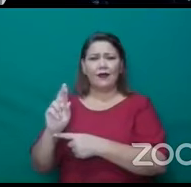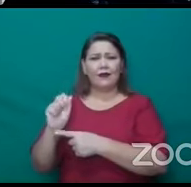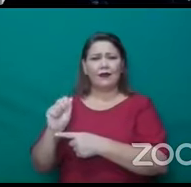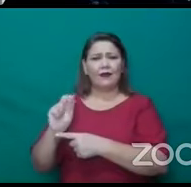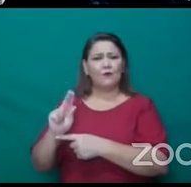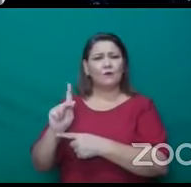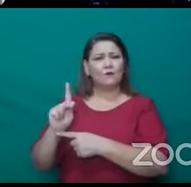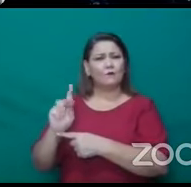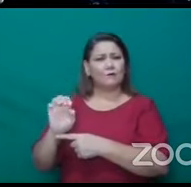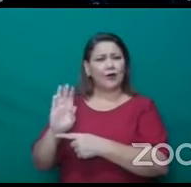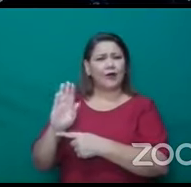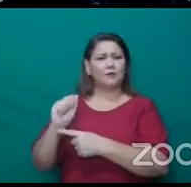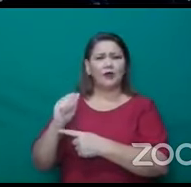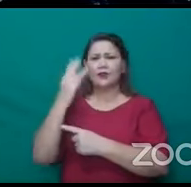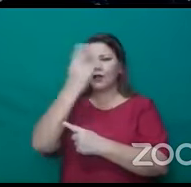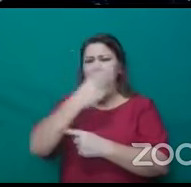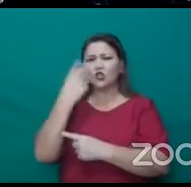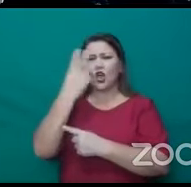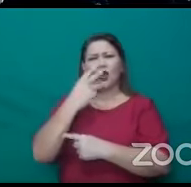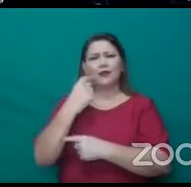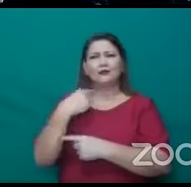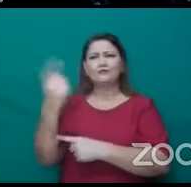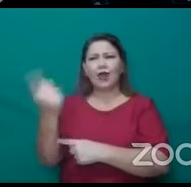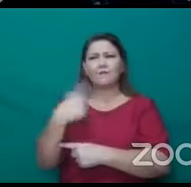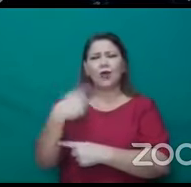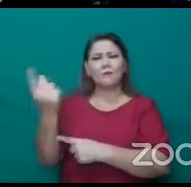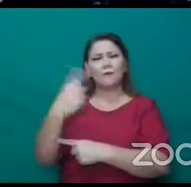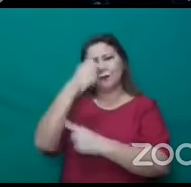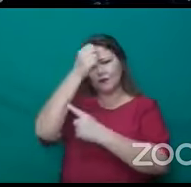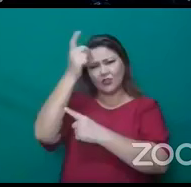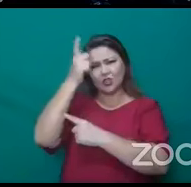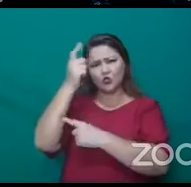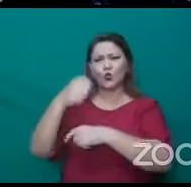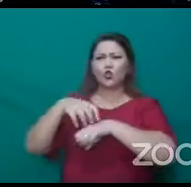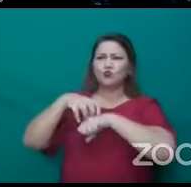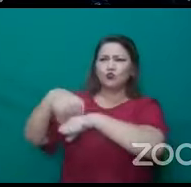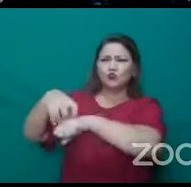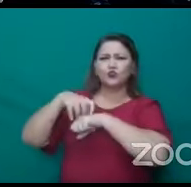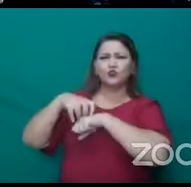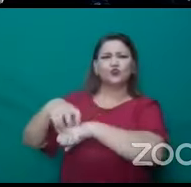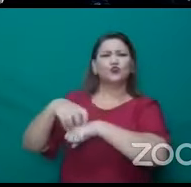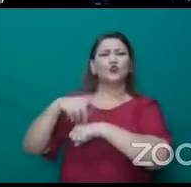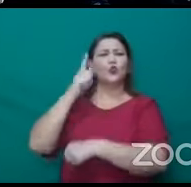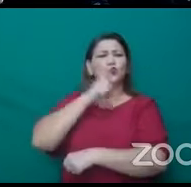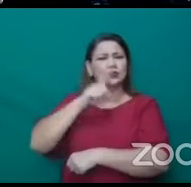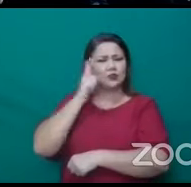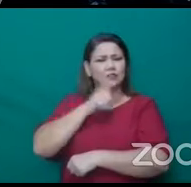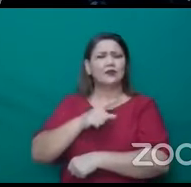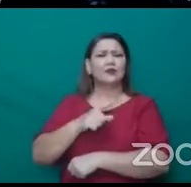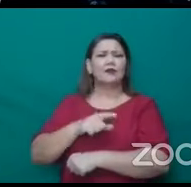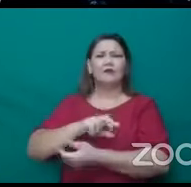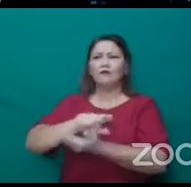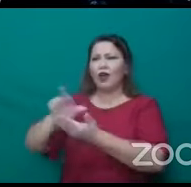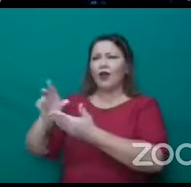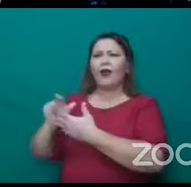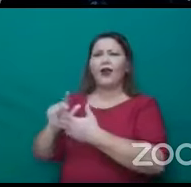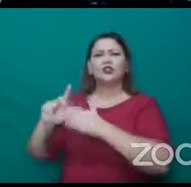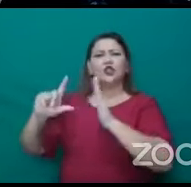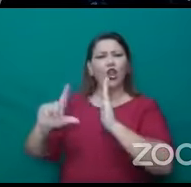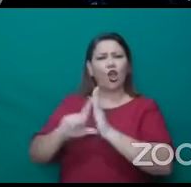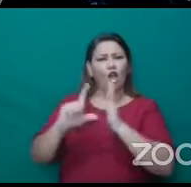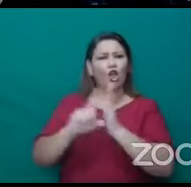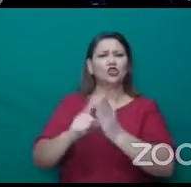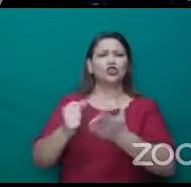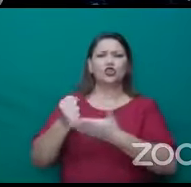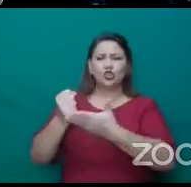daqui. Então, a prefeitura também ajudou a gente, deu o transporte. Então, a gente conseguiu vários estabelecimentos lá para dar para a gente o